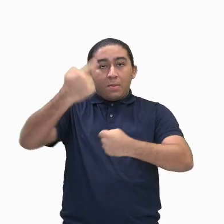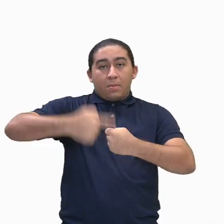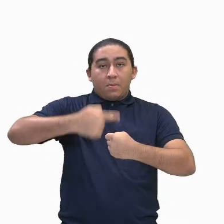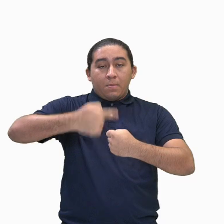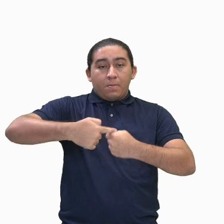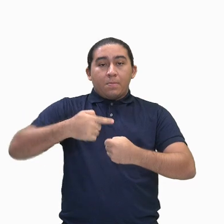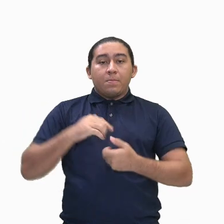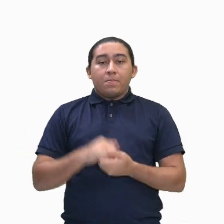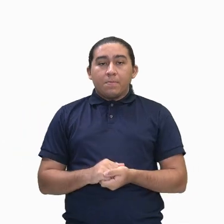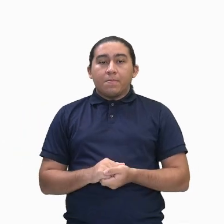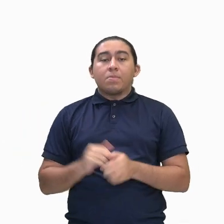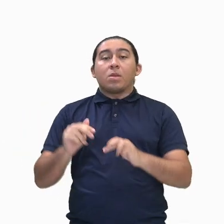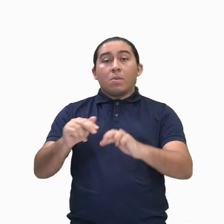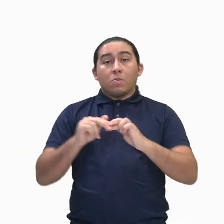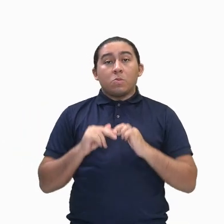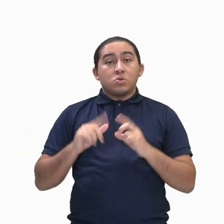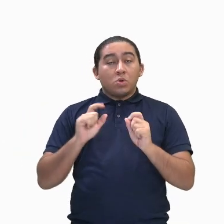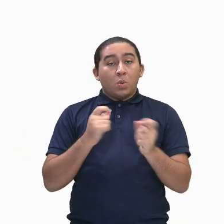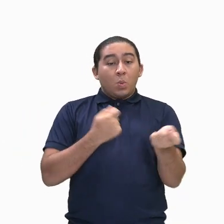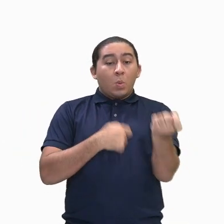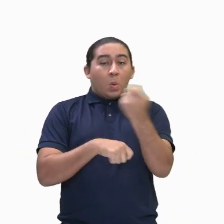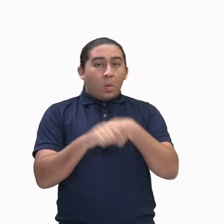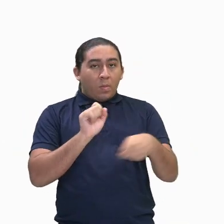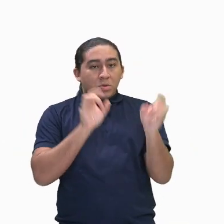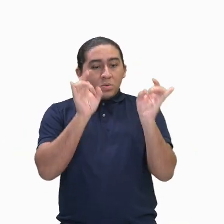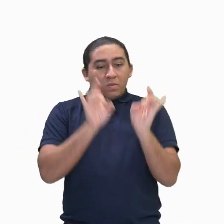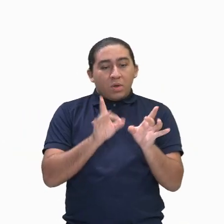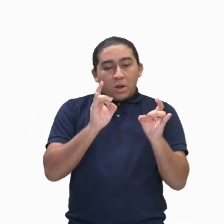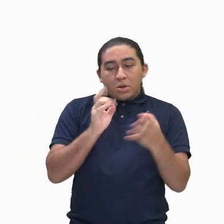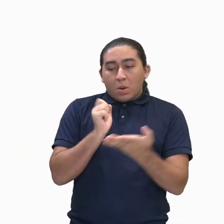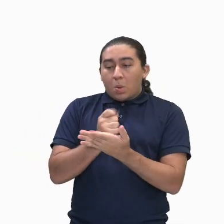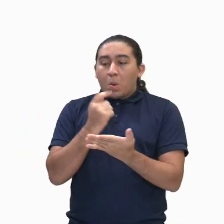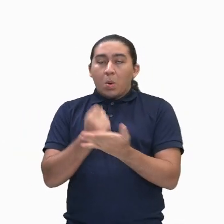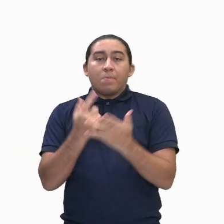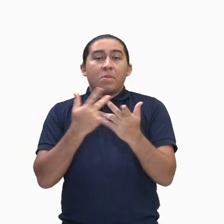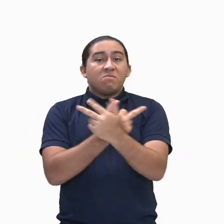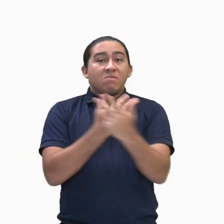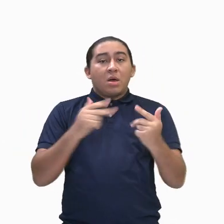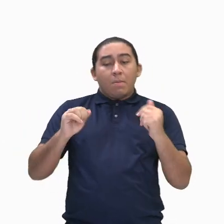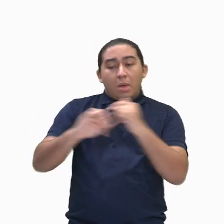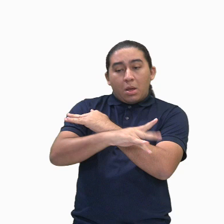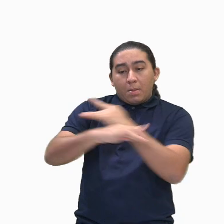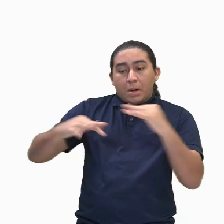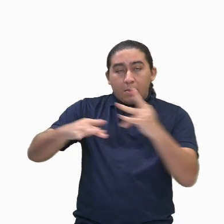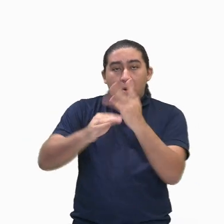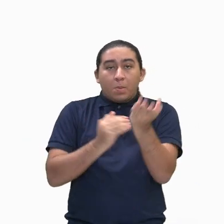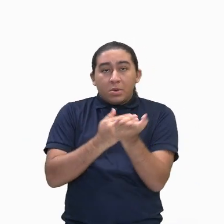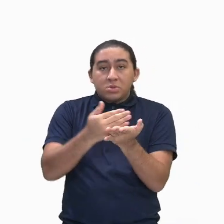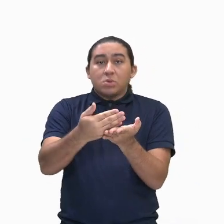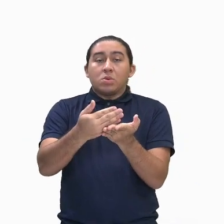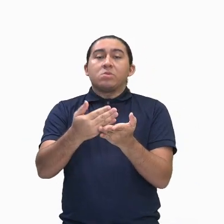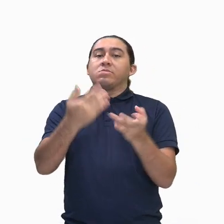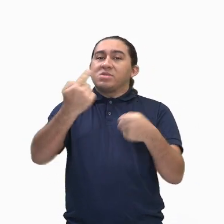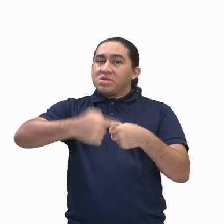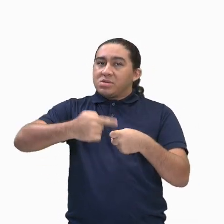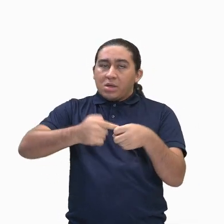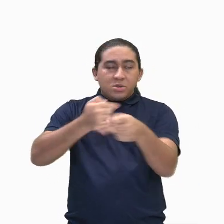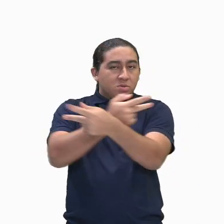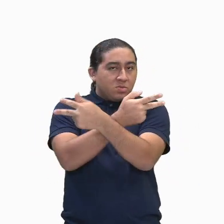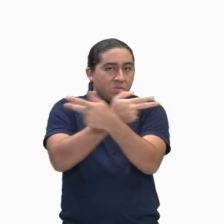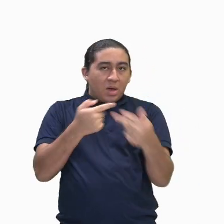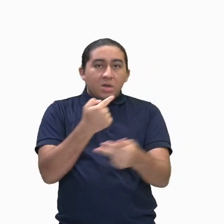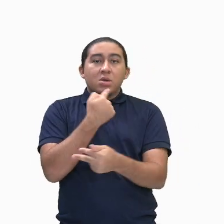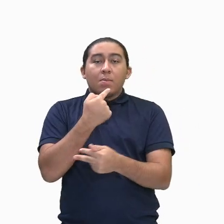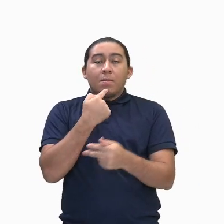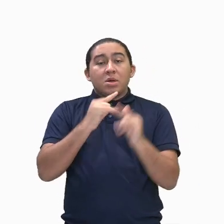Então, com o aumento do comércio, muitas cidades ressurgiram ou se expandiram ao redor dos castelos,